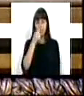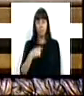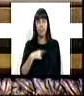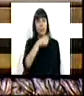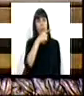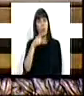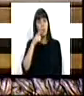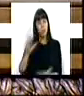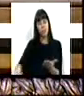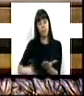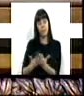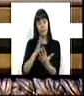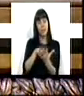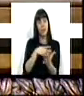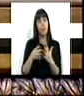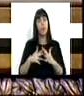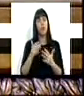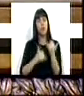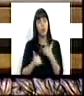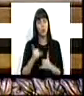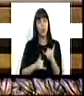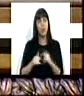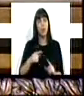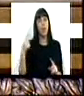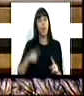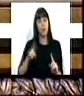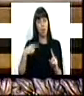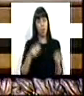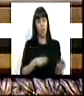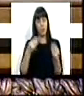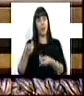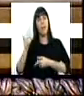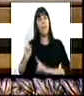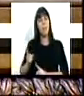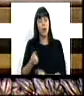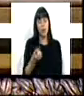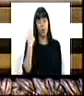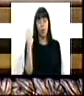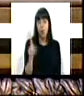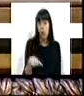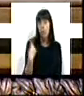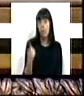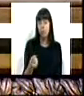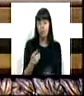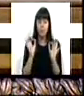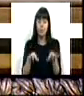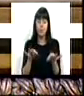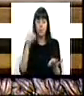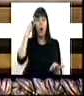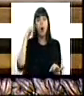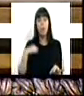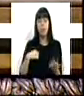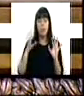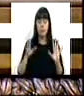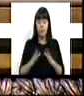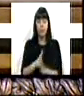o compromisso de apresentar um plano de estruturação que deveria ser entregue até março do ano passado. E, por fim, sabemos